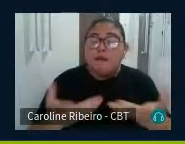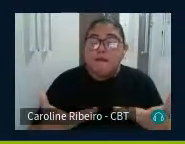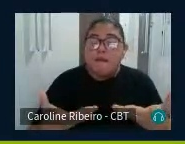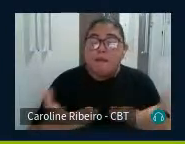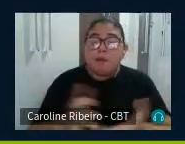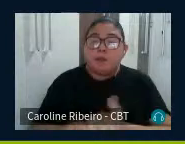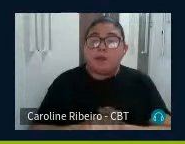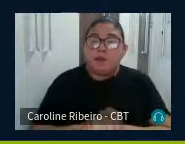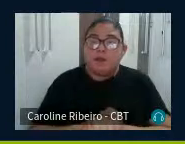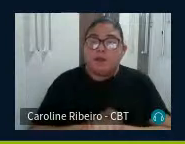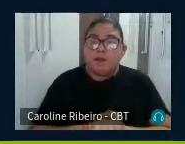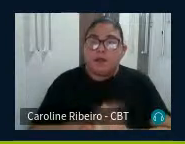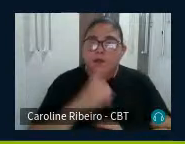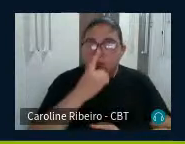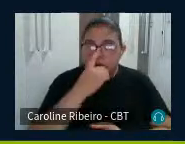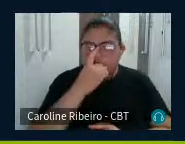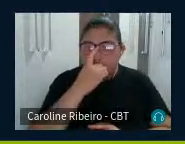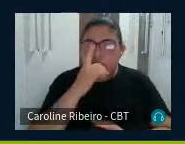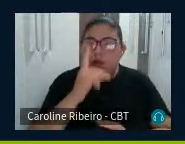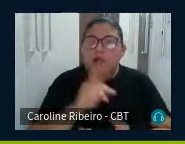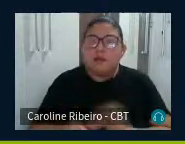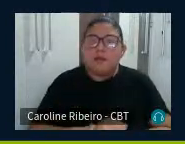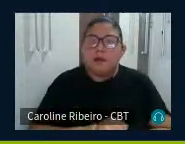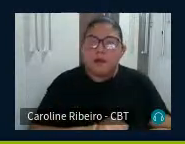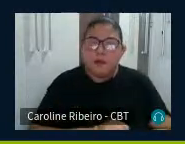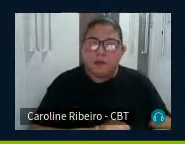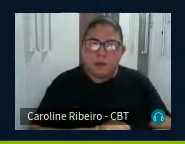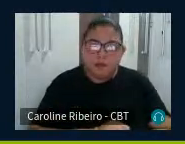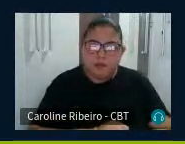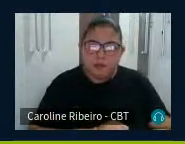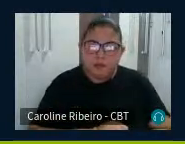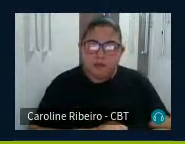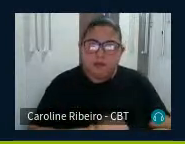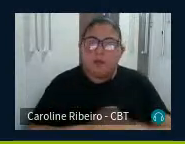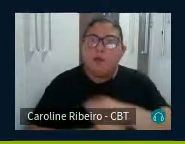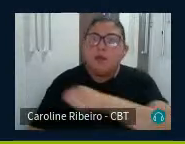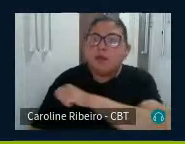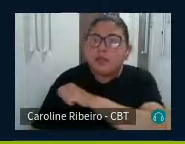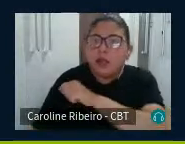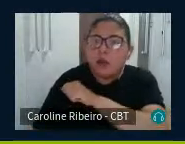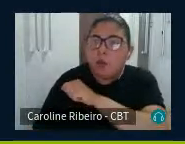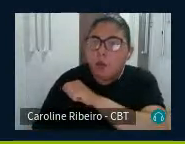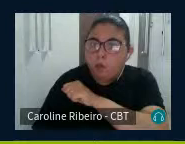bem inclusivo mesmo, os alunos